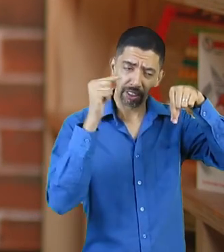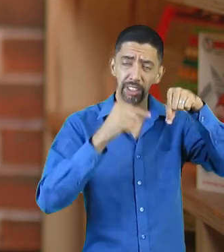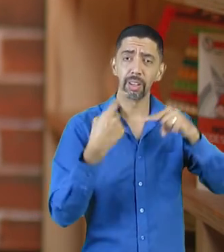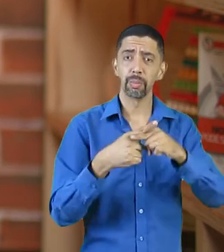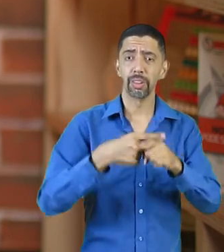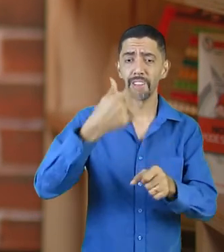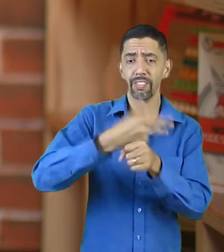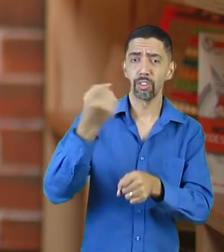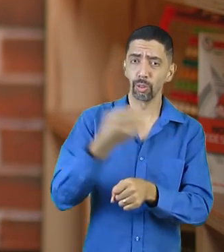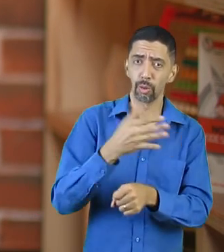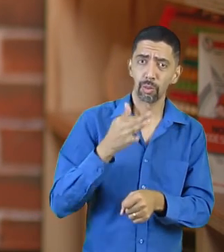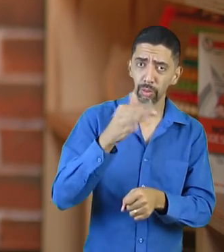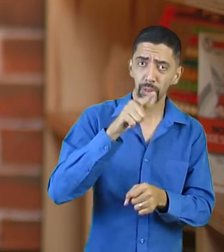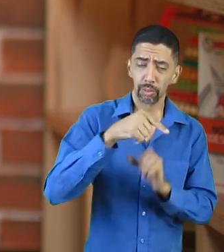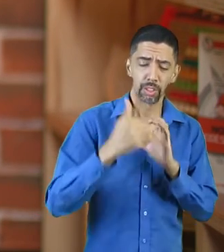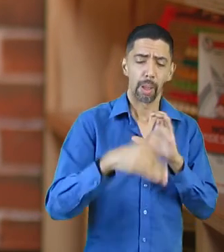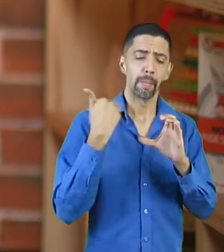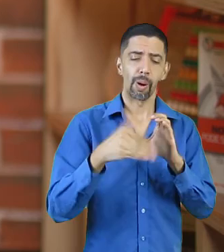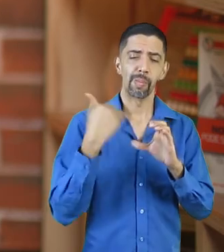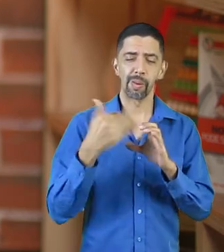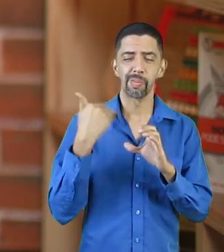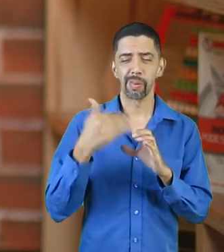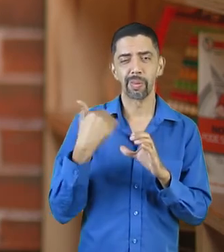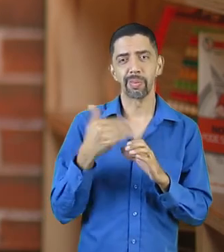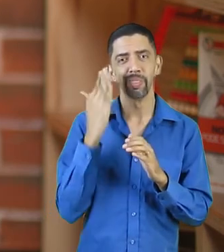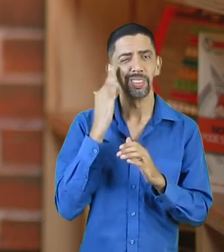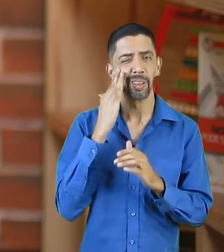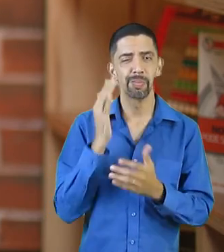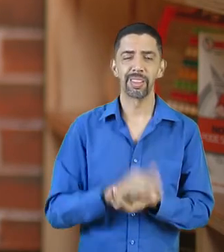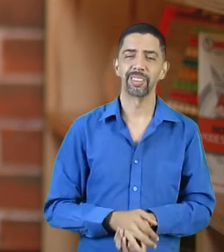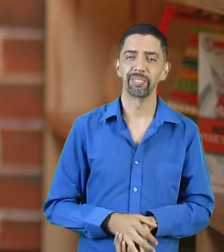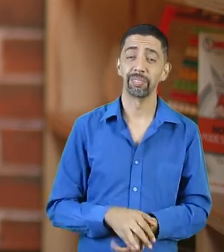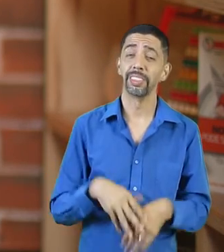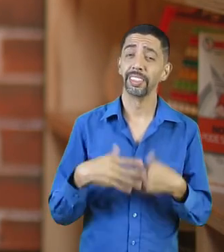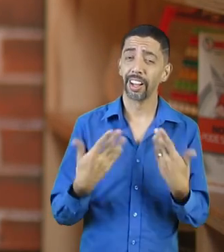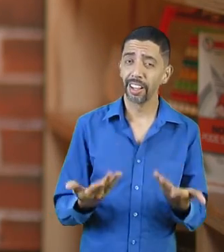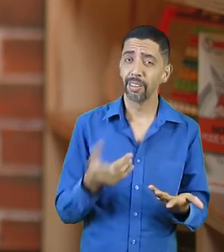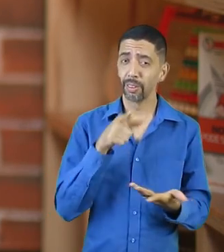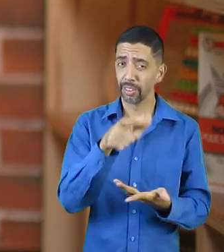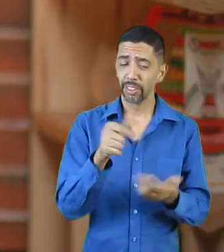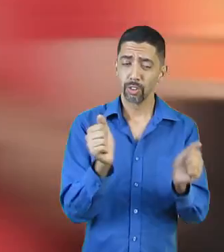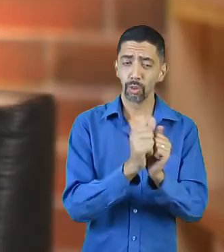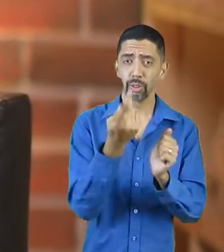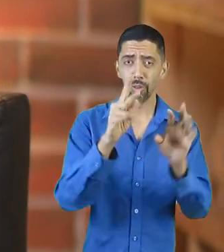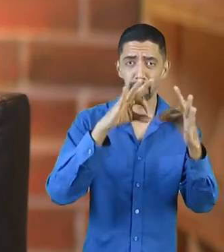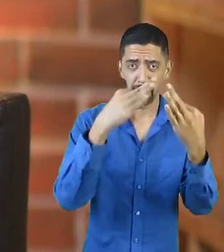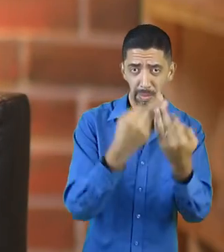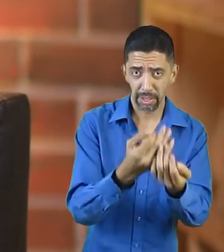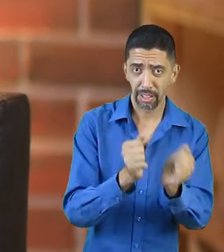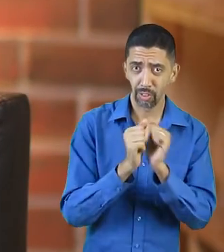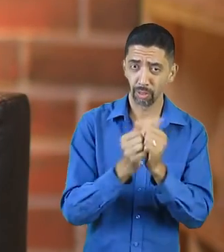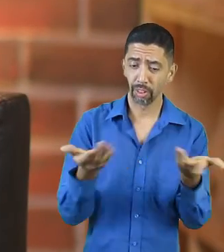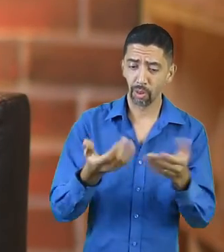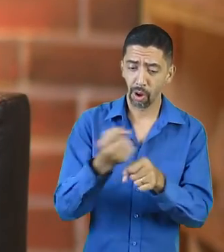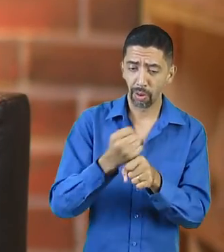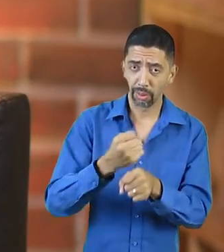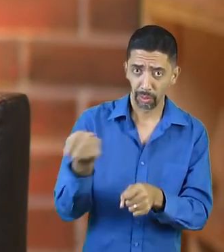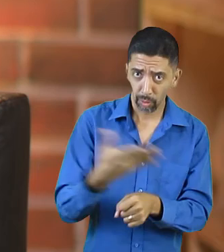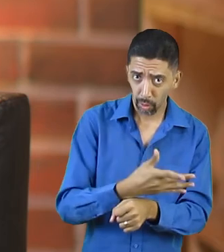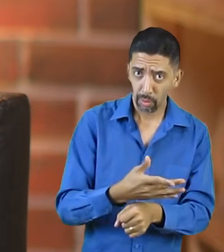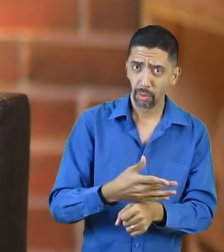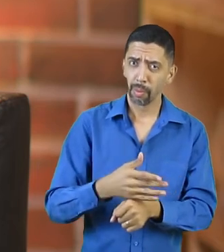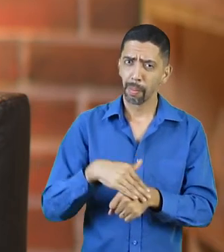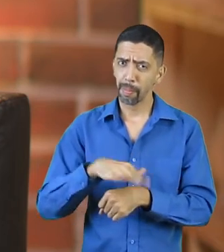do sininho para que você possa receber as minhas próximas gravações, notificações. E para que você e seus